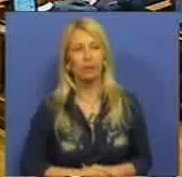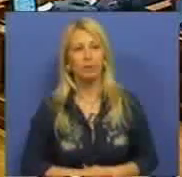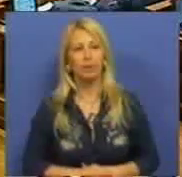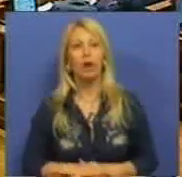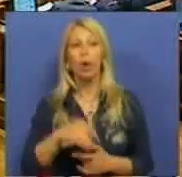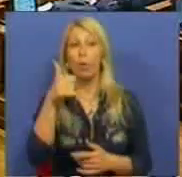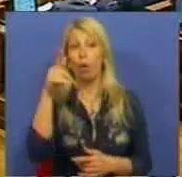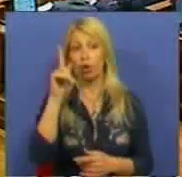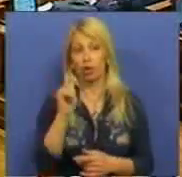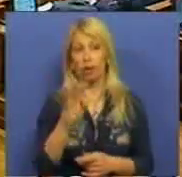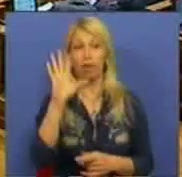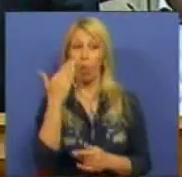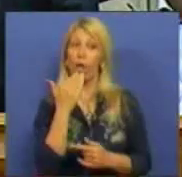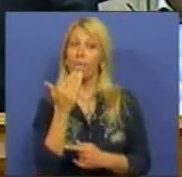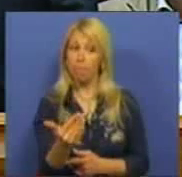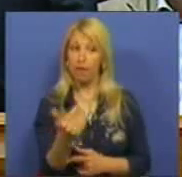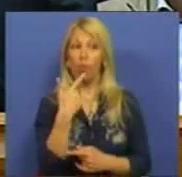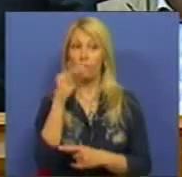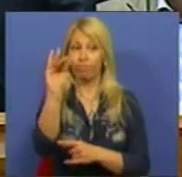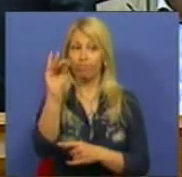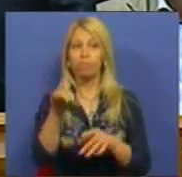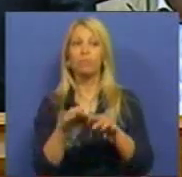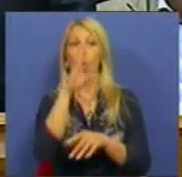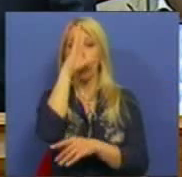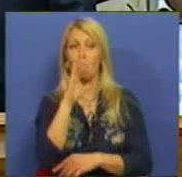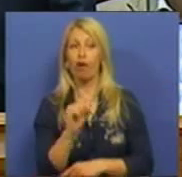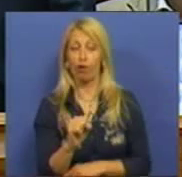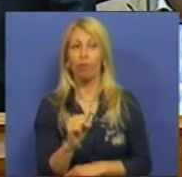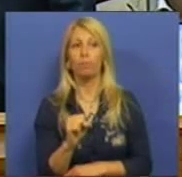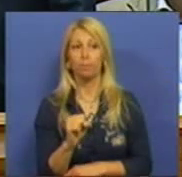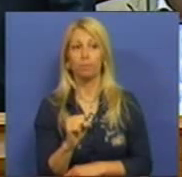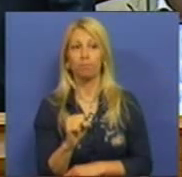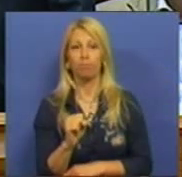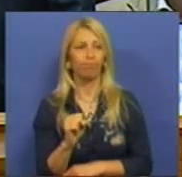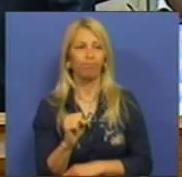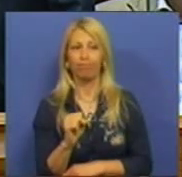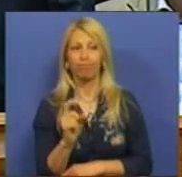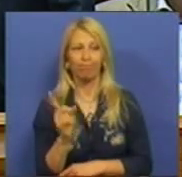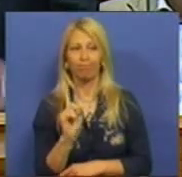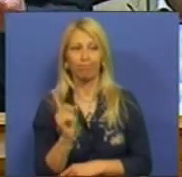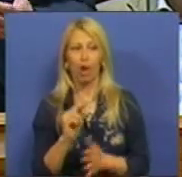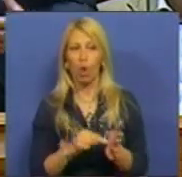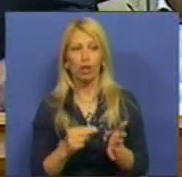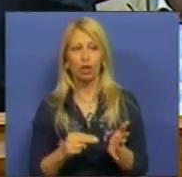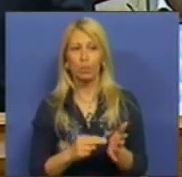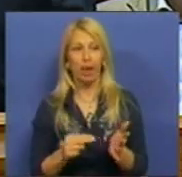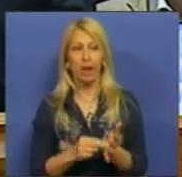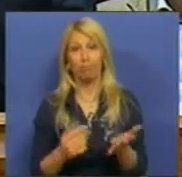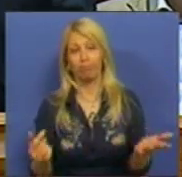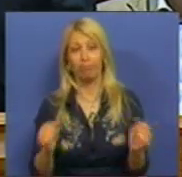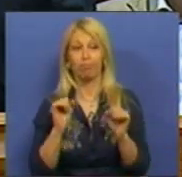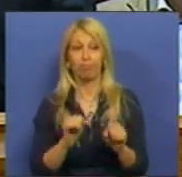O Bloco de Esquerda, quando solicitou esta interpelação ao Governo, não esperava, que seria um ato de